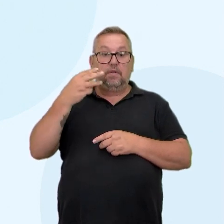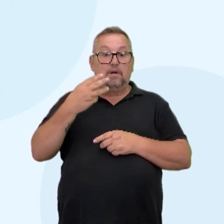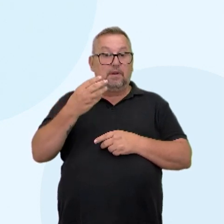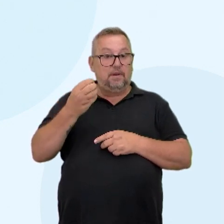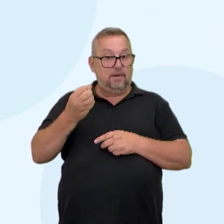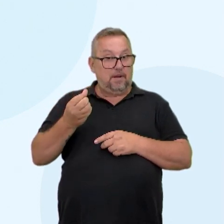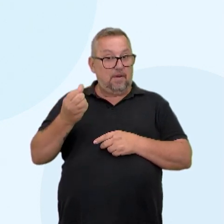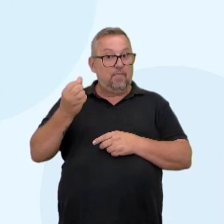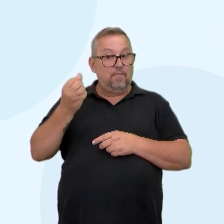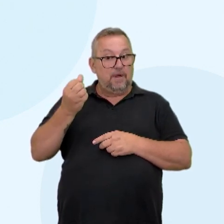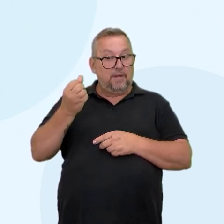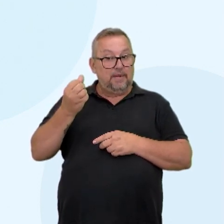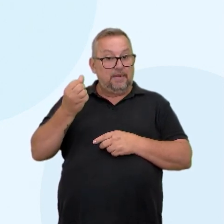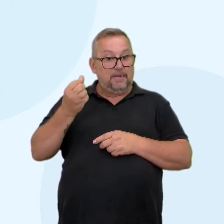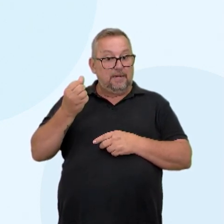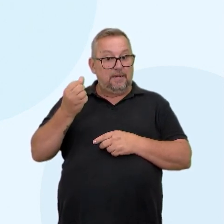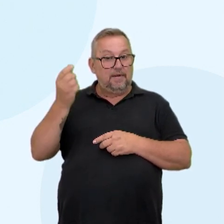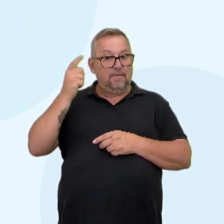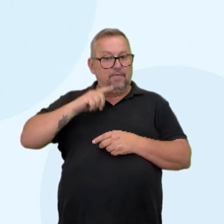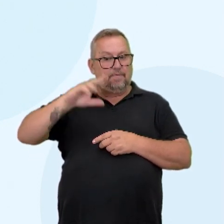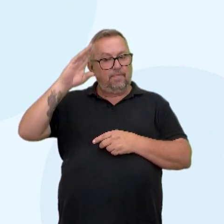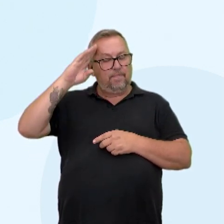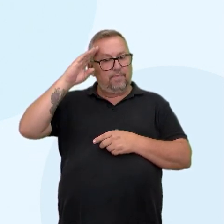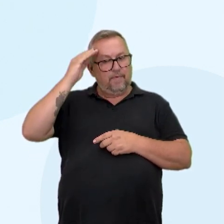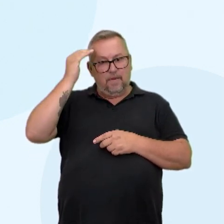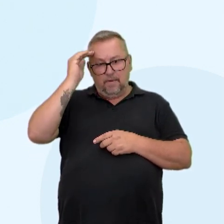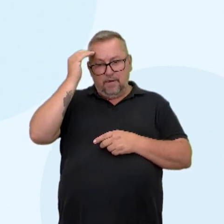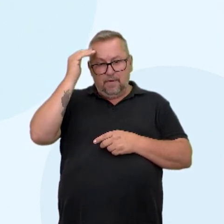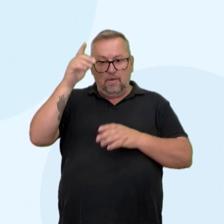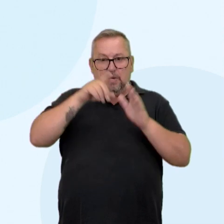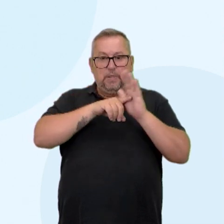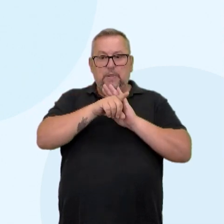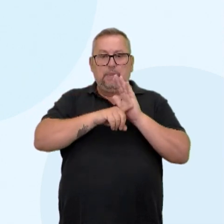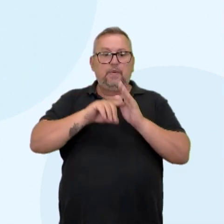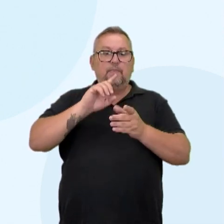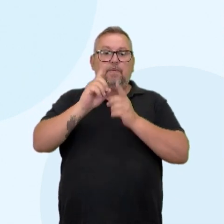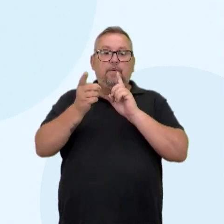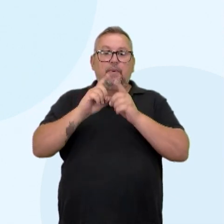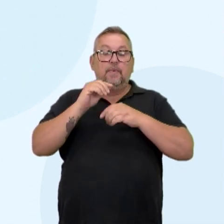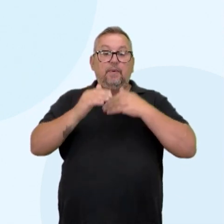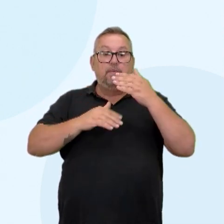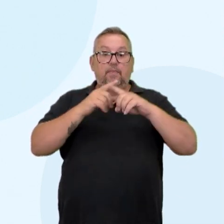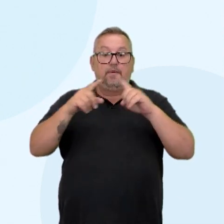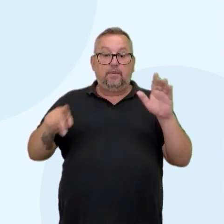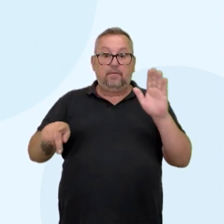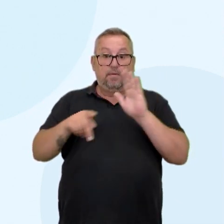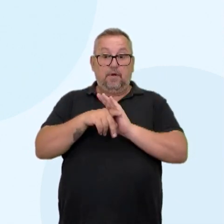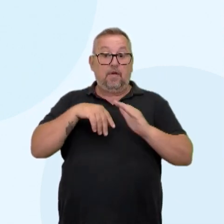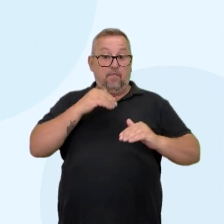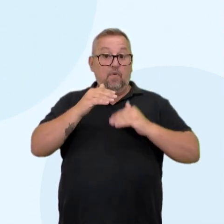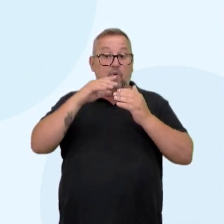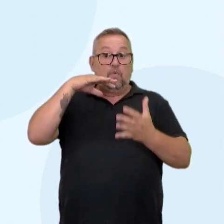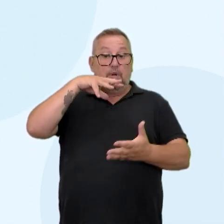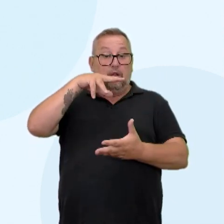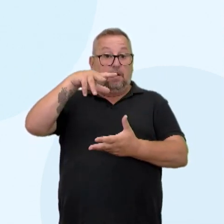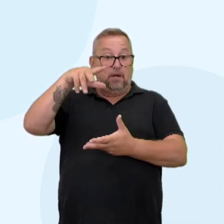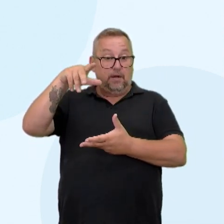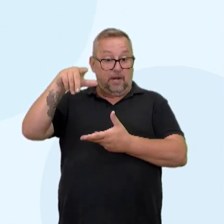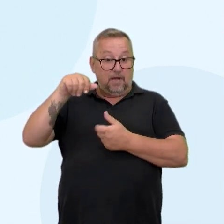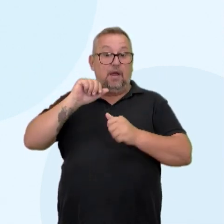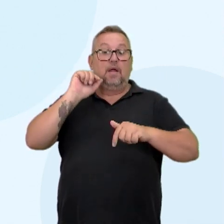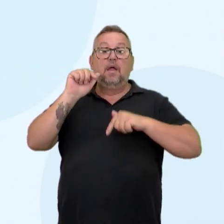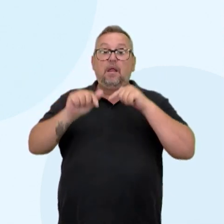306. E o objetivo é compreender e investigar as dinâmicas dos processos de formação e evolução do